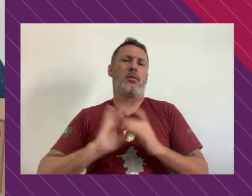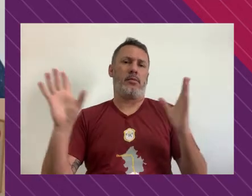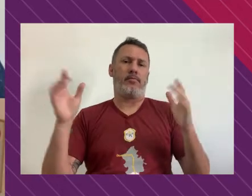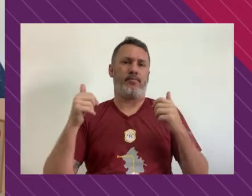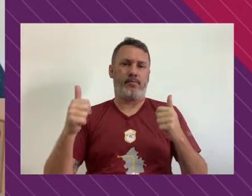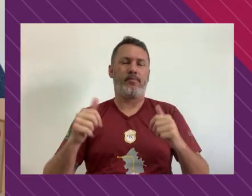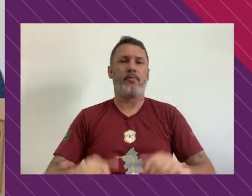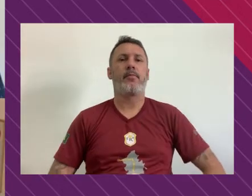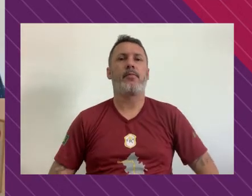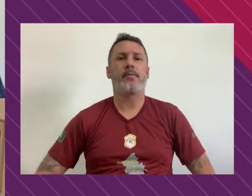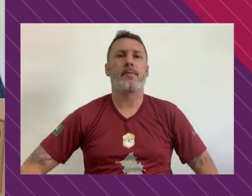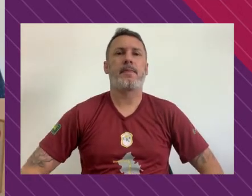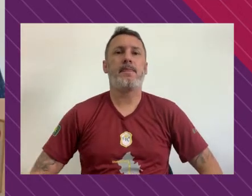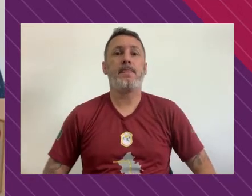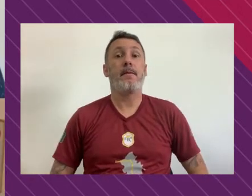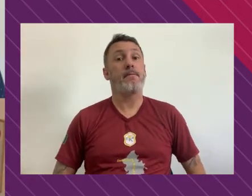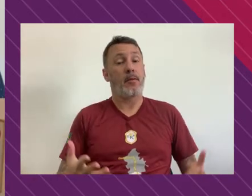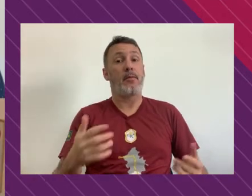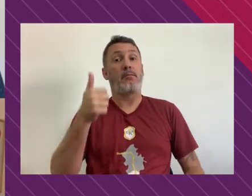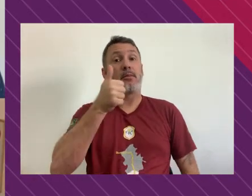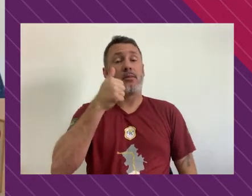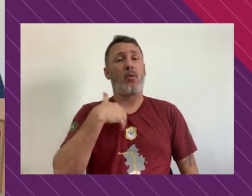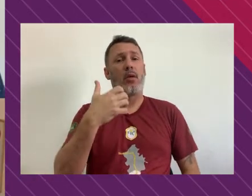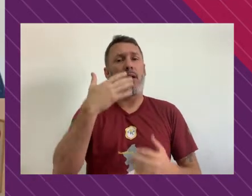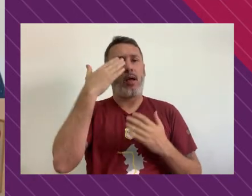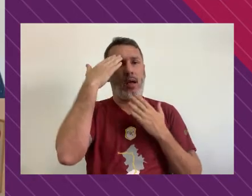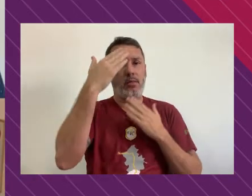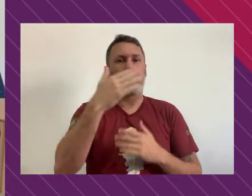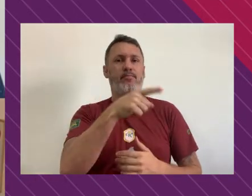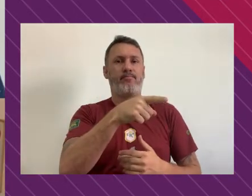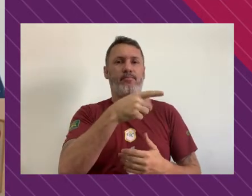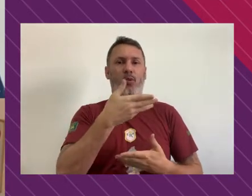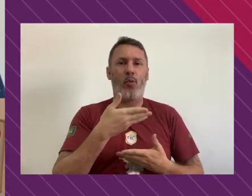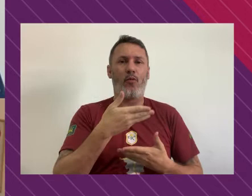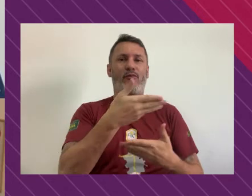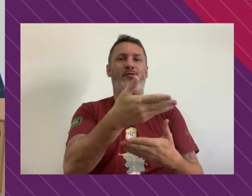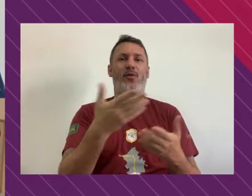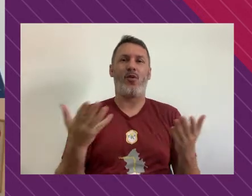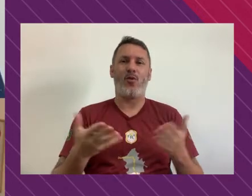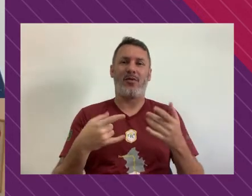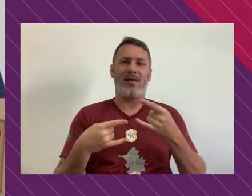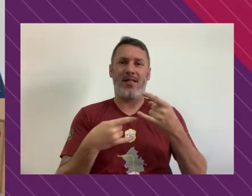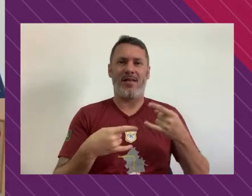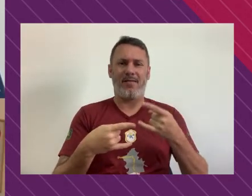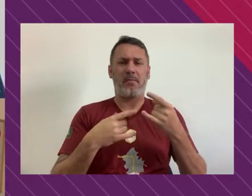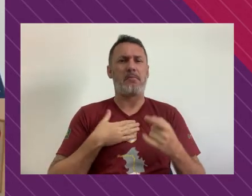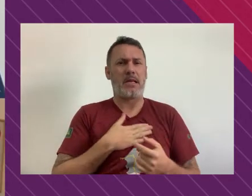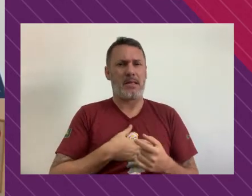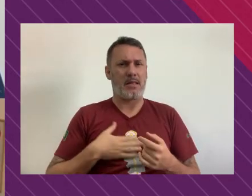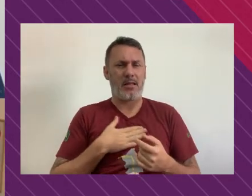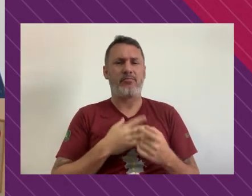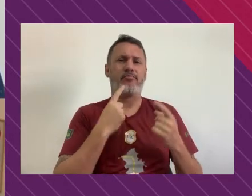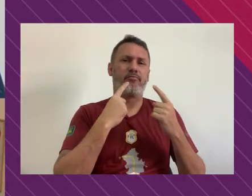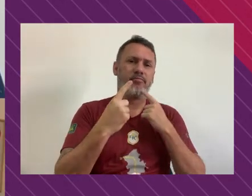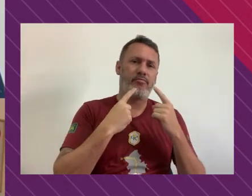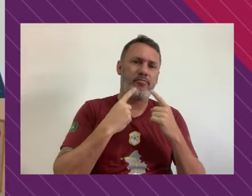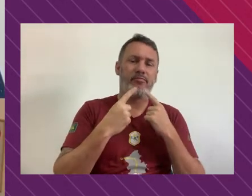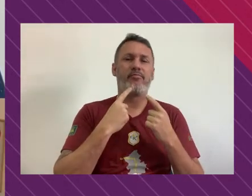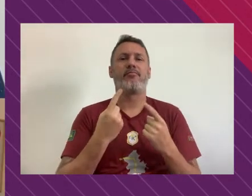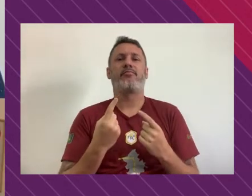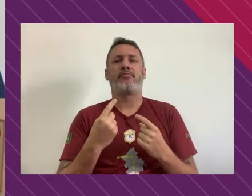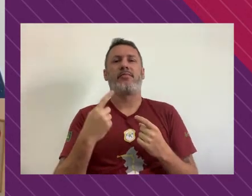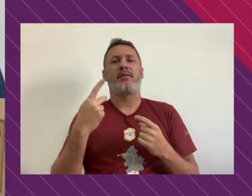E não, eu quero inicialmente agradecer o convite aí para estar com vocês, Renato. É um prazer imenso poder dialogar